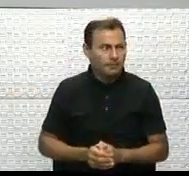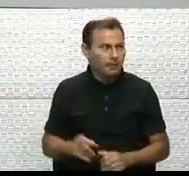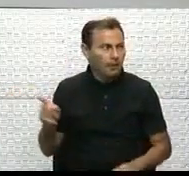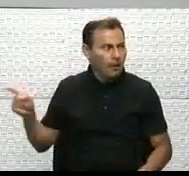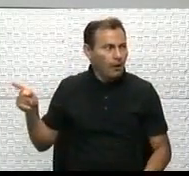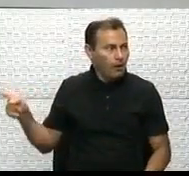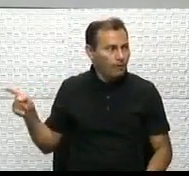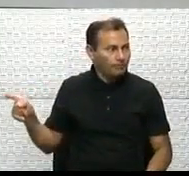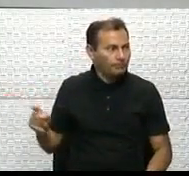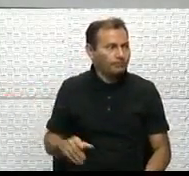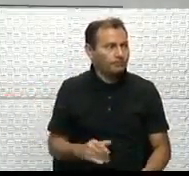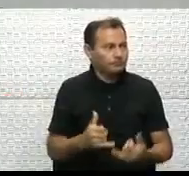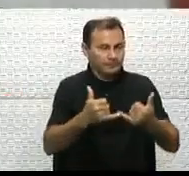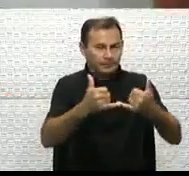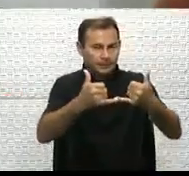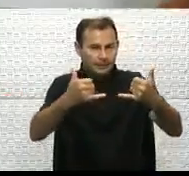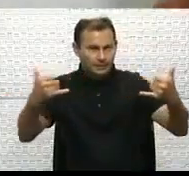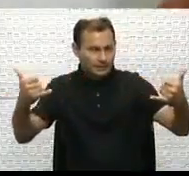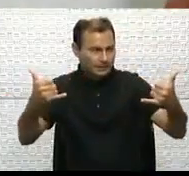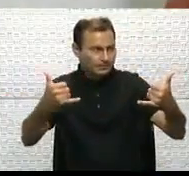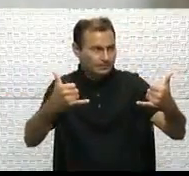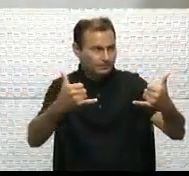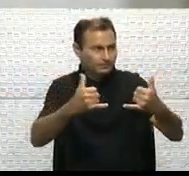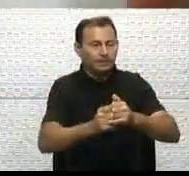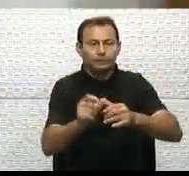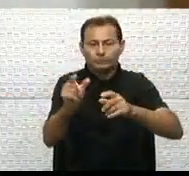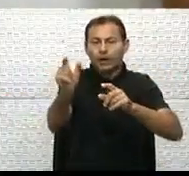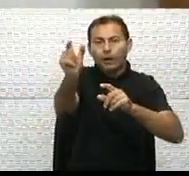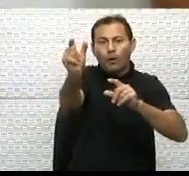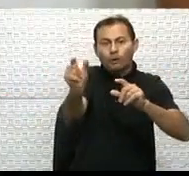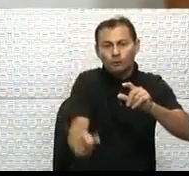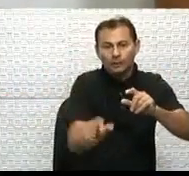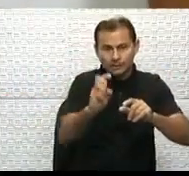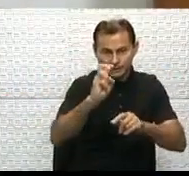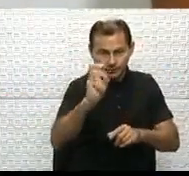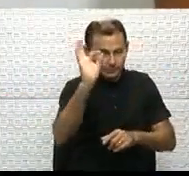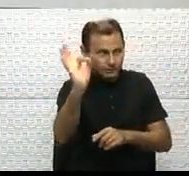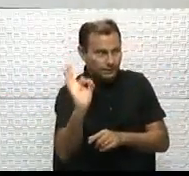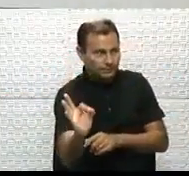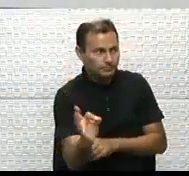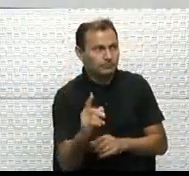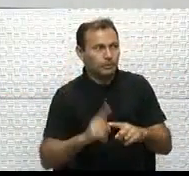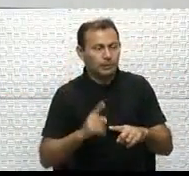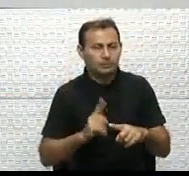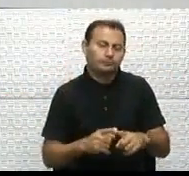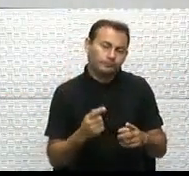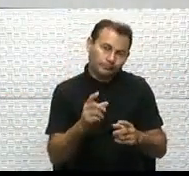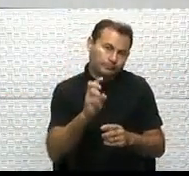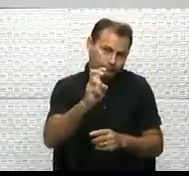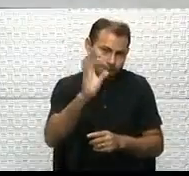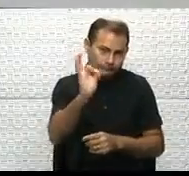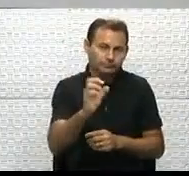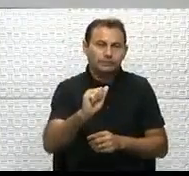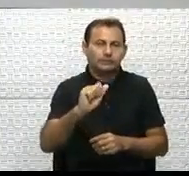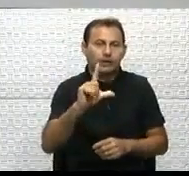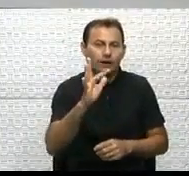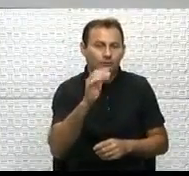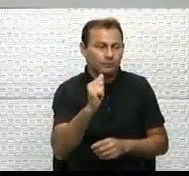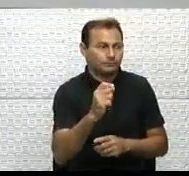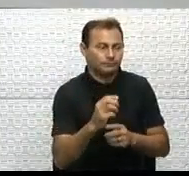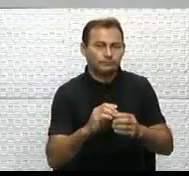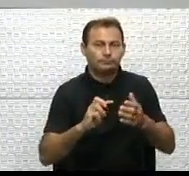Então, nós localizamos a coluna referente ao 5%. Por quê? Porque é o alfa que foi definido,